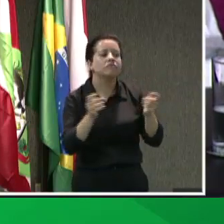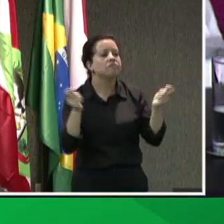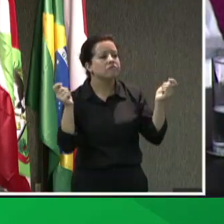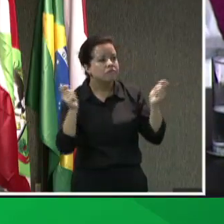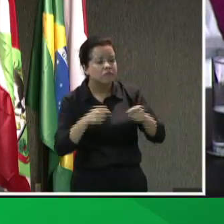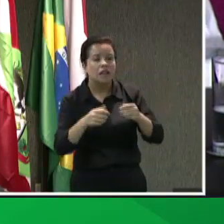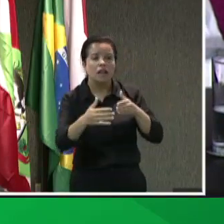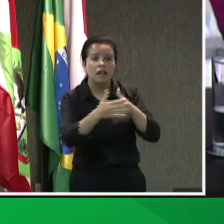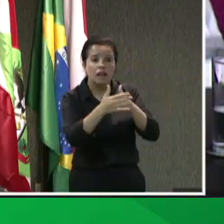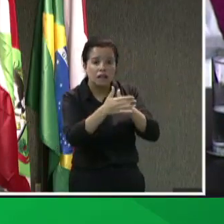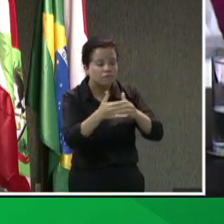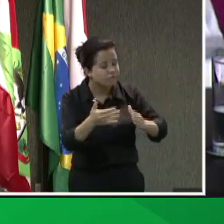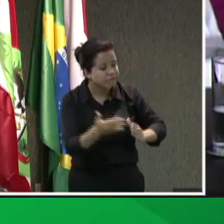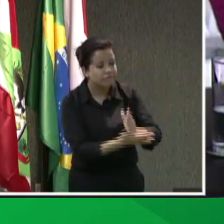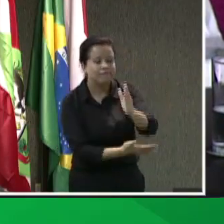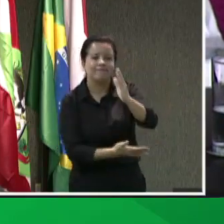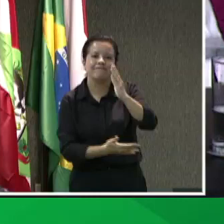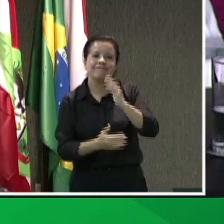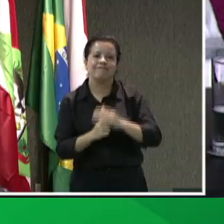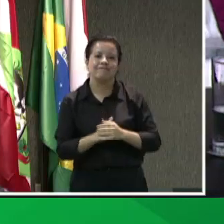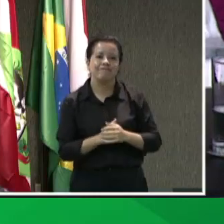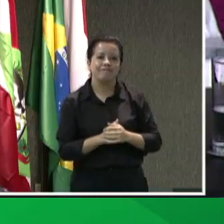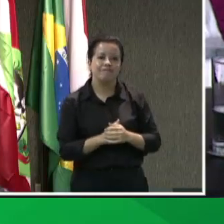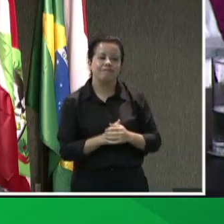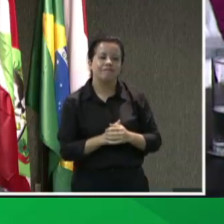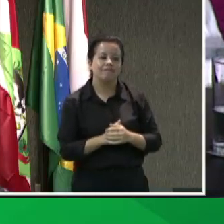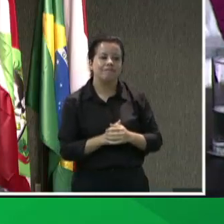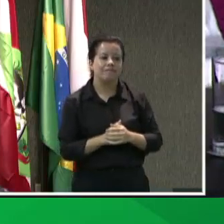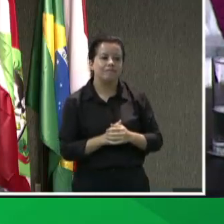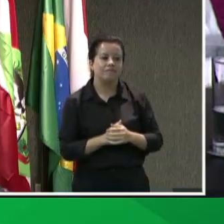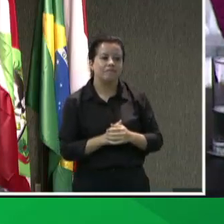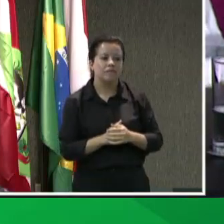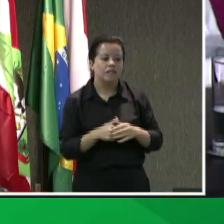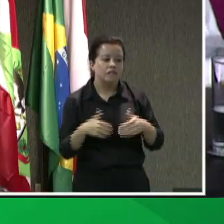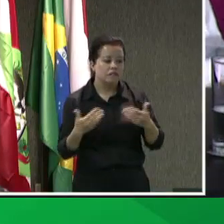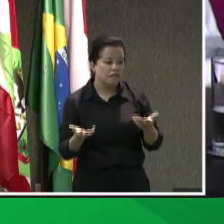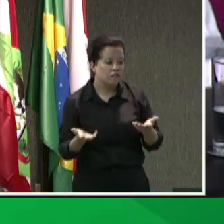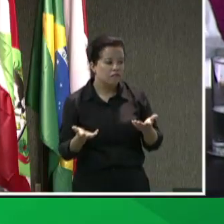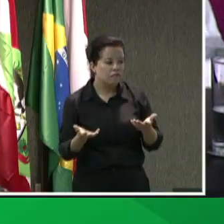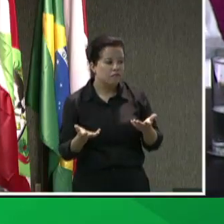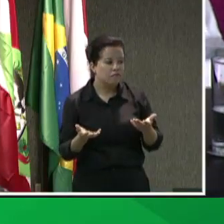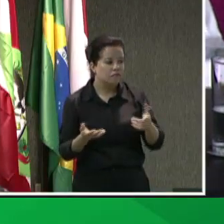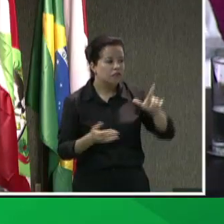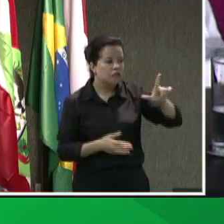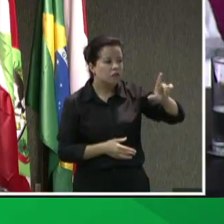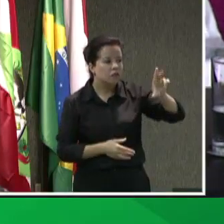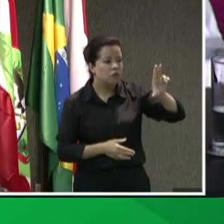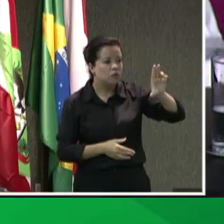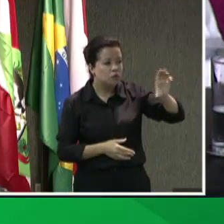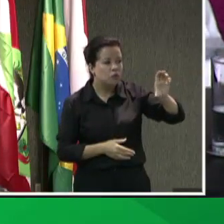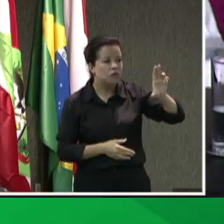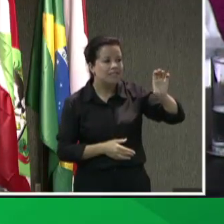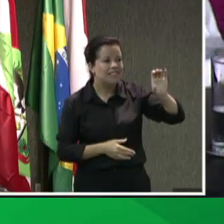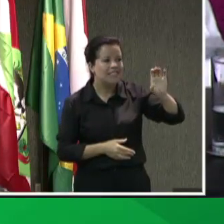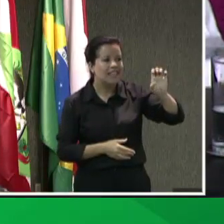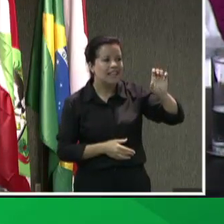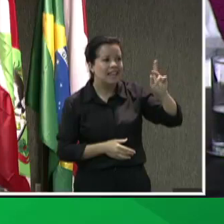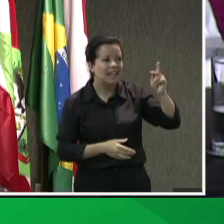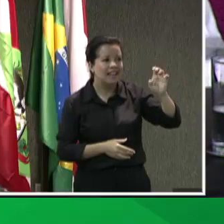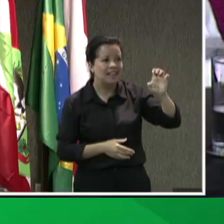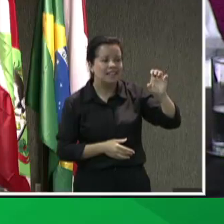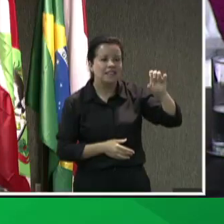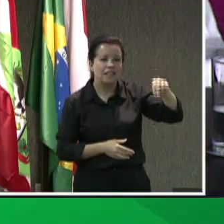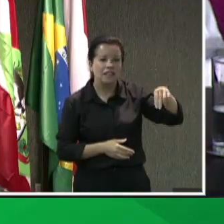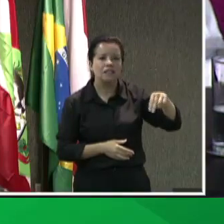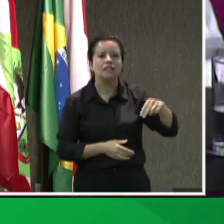essa barreira que a gente tanto falou aqui na noite de hoje. Então, assim, Lucielen, não é tão simples como a gente